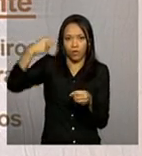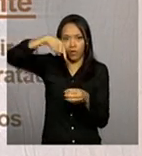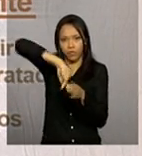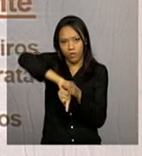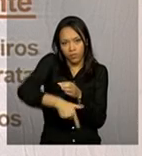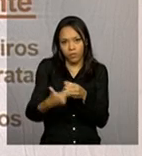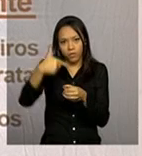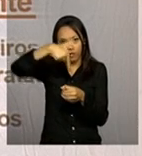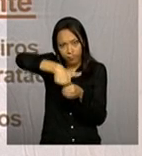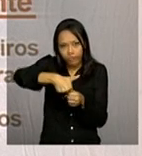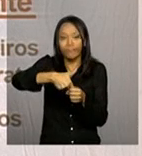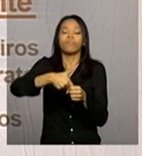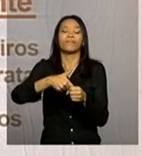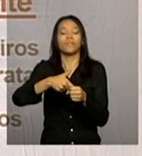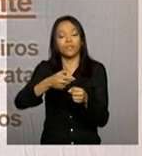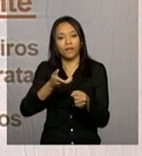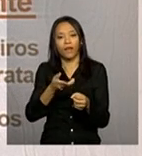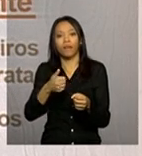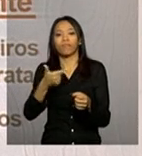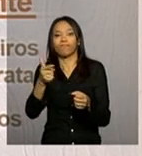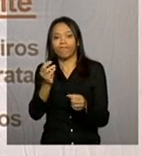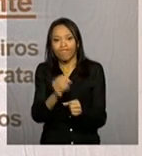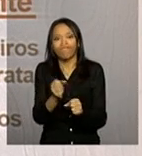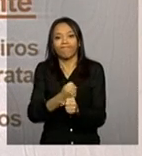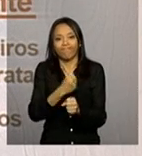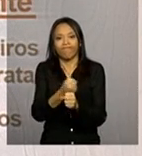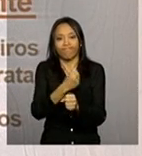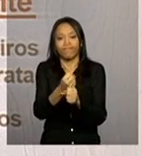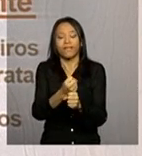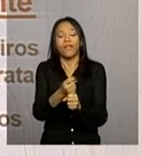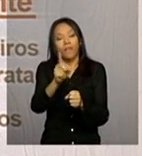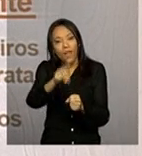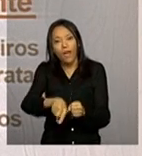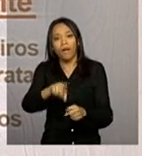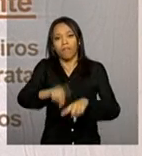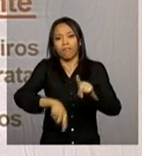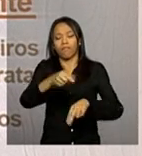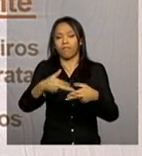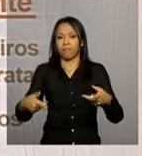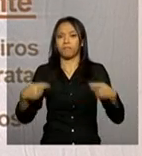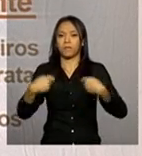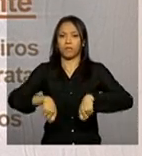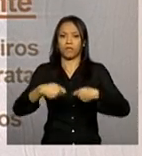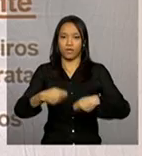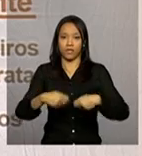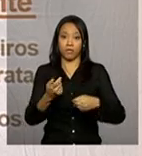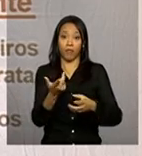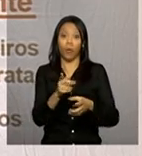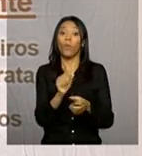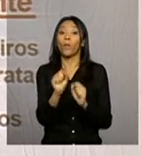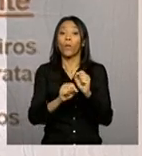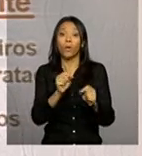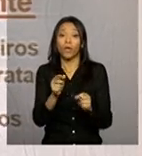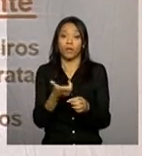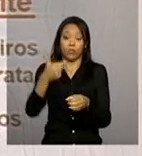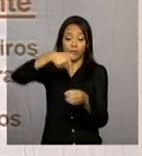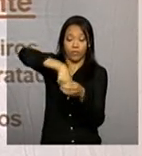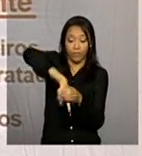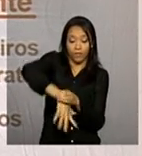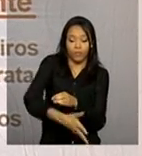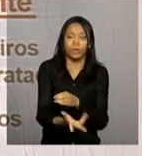em andamento para são os equipamentos necessários para poder fazer a exploração do